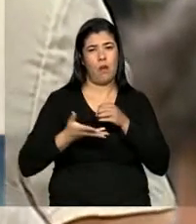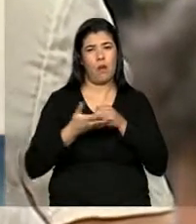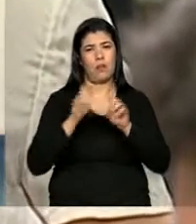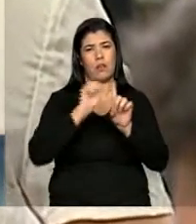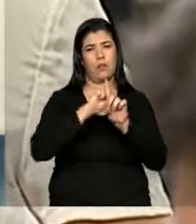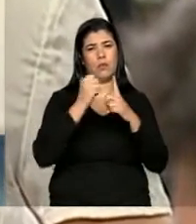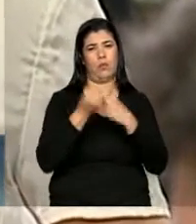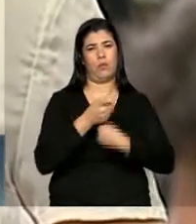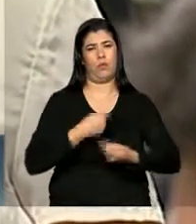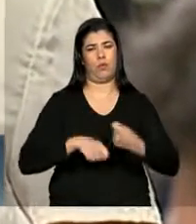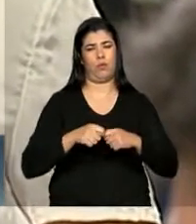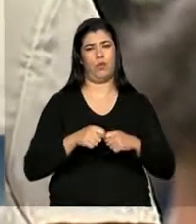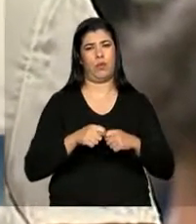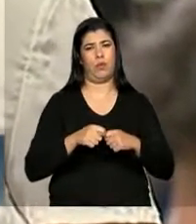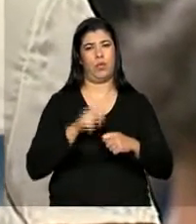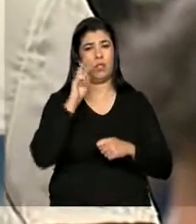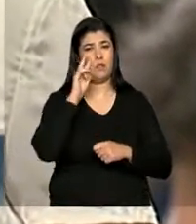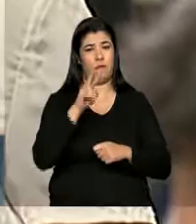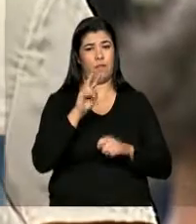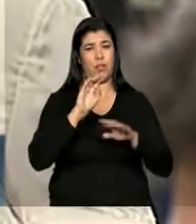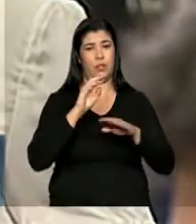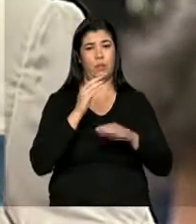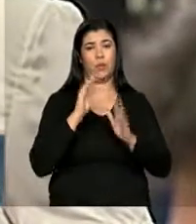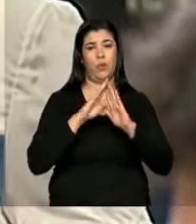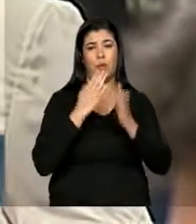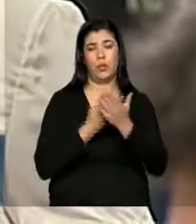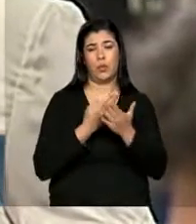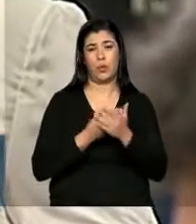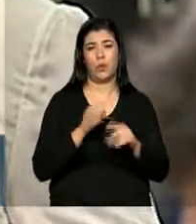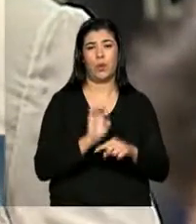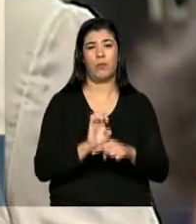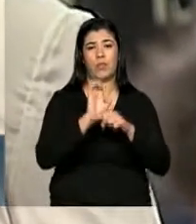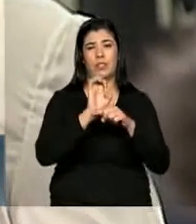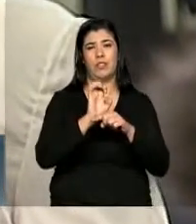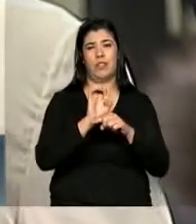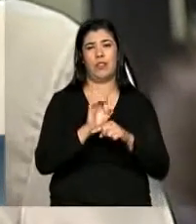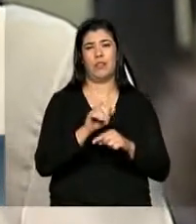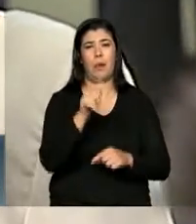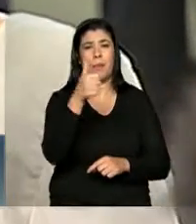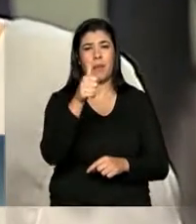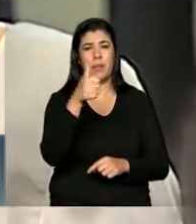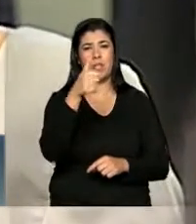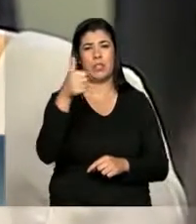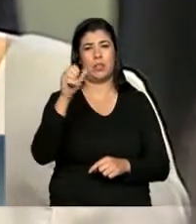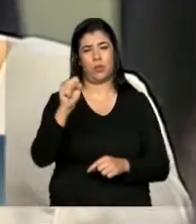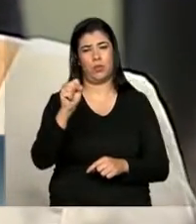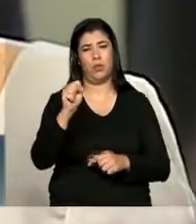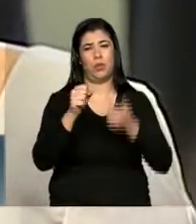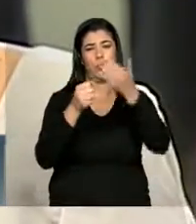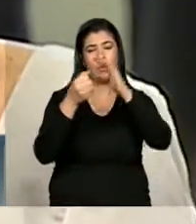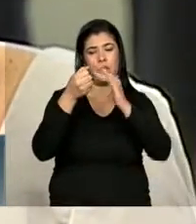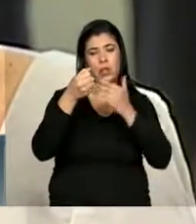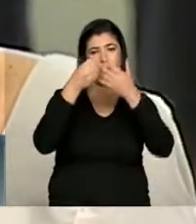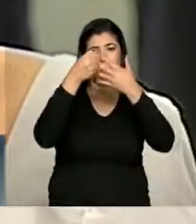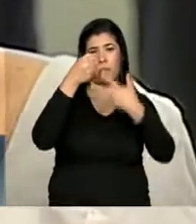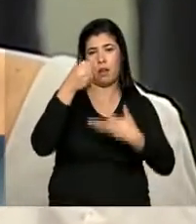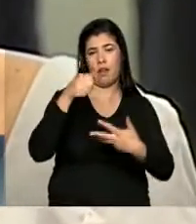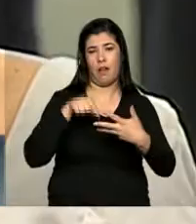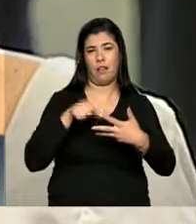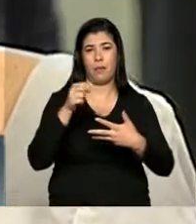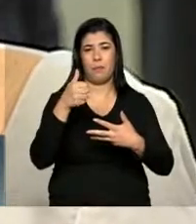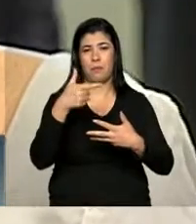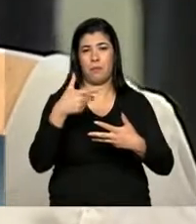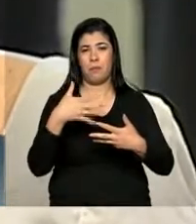as estaduais, a primeira aparece na posição 118. E as primeiras normalmente são técnicas e também de nível muito alto e